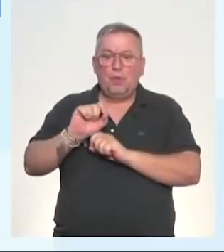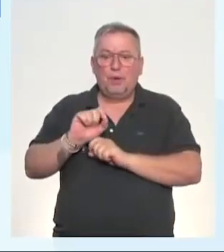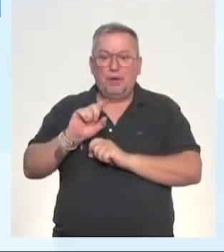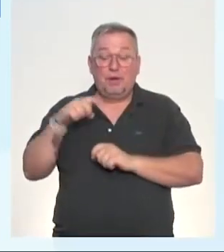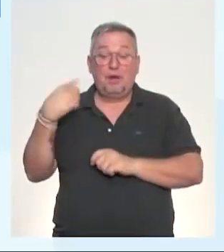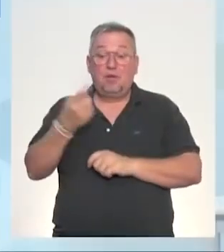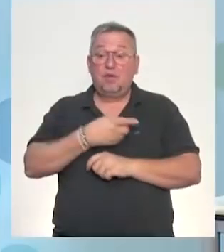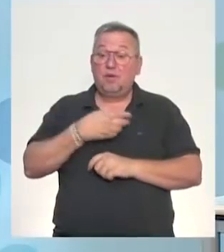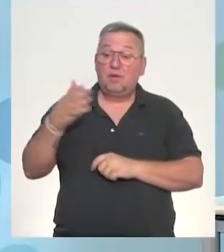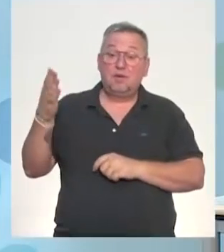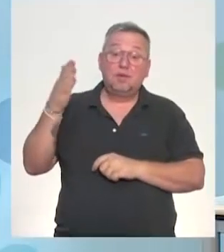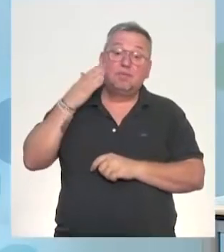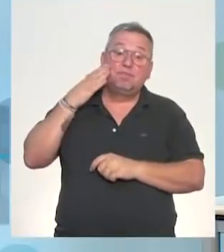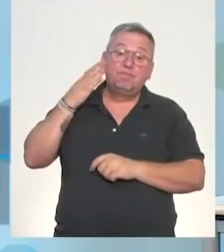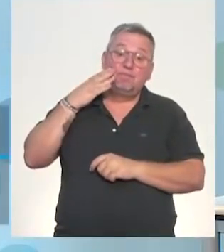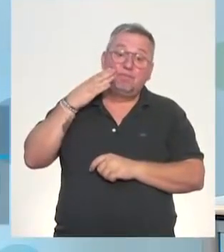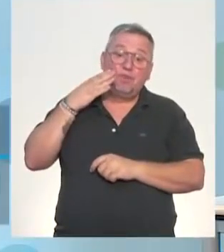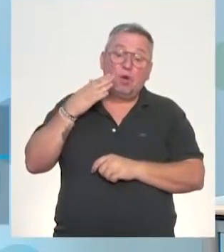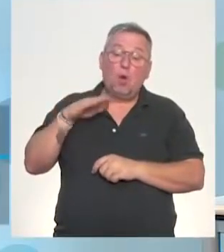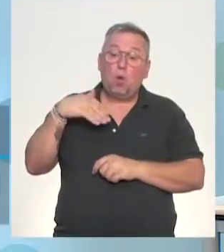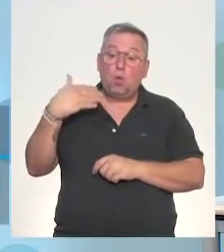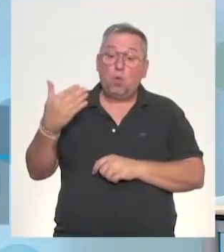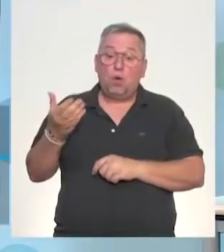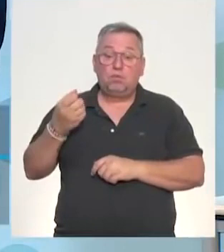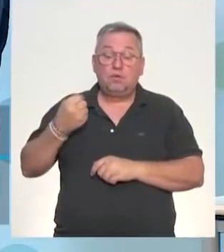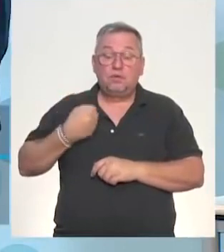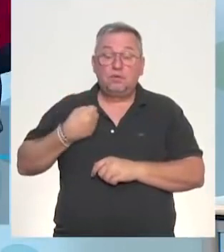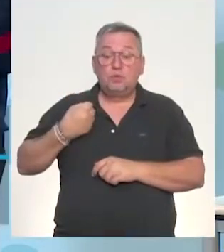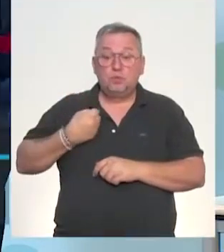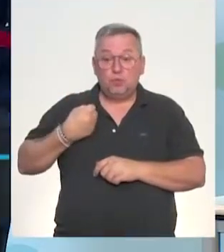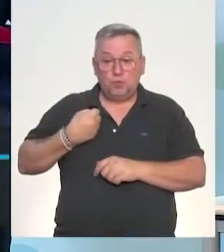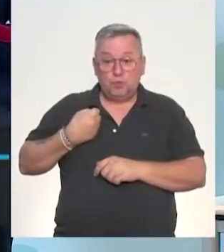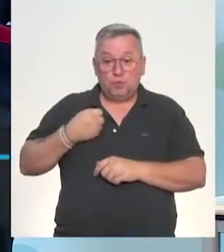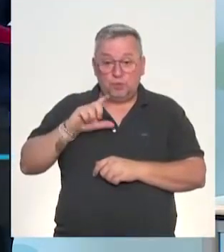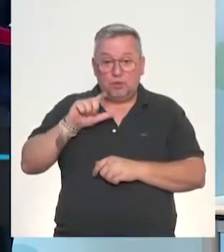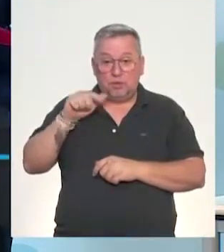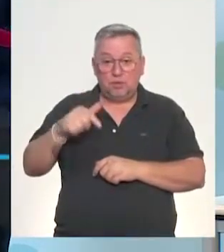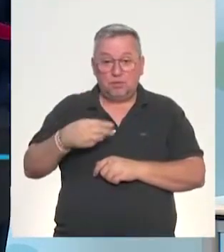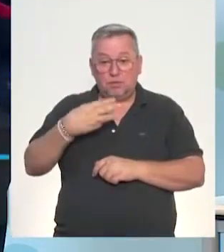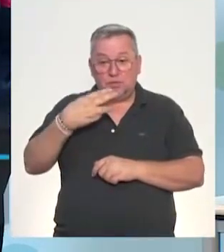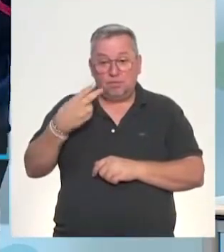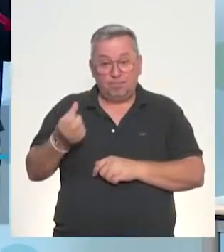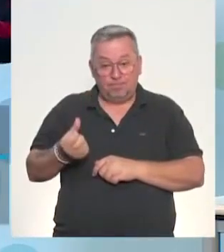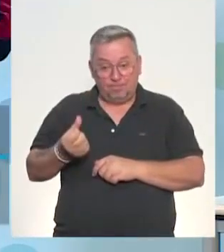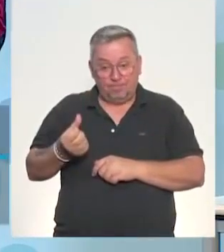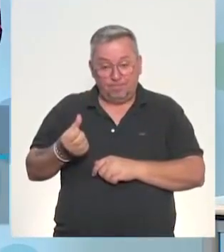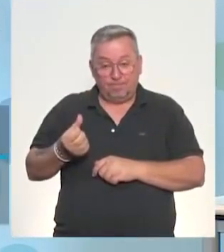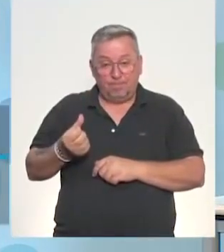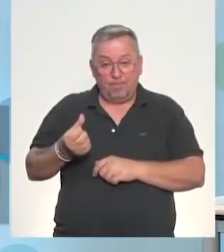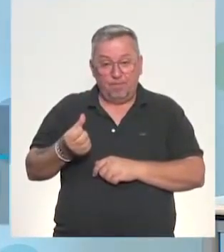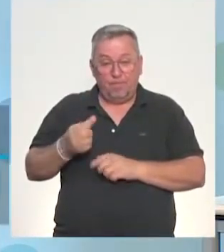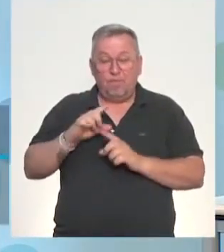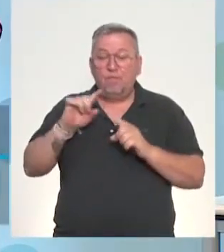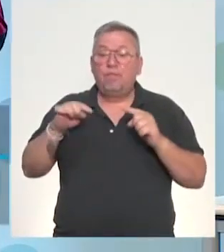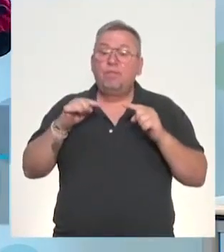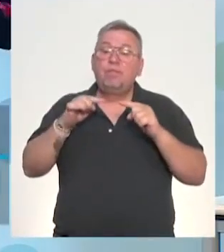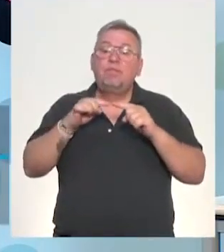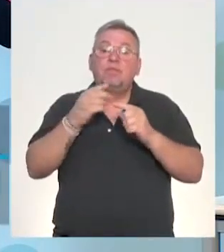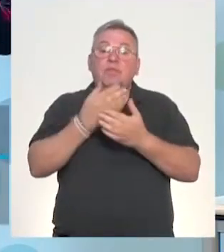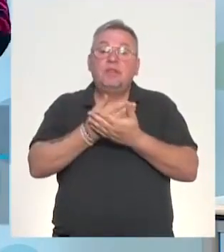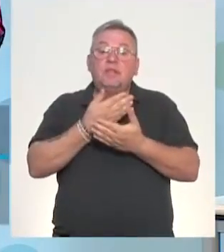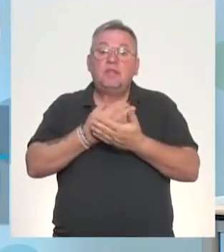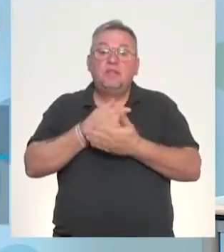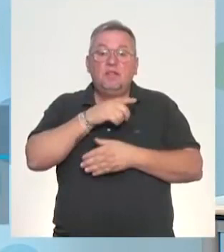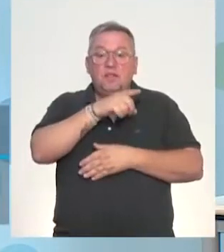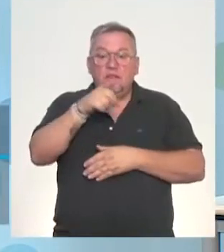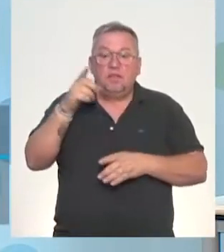gente saber, por exemplo, qual vai ser o próximo termo ali depois do 36. Então, qual é o objetivo da aula? É a